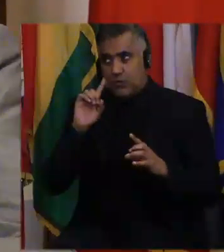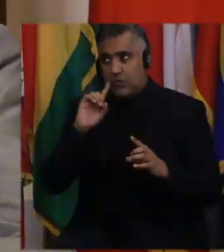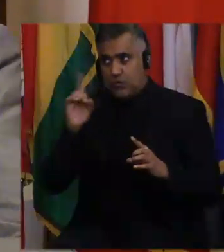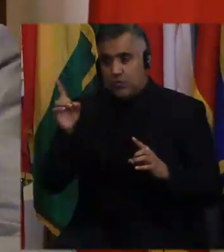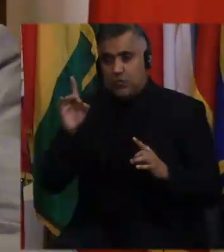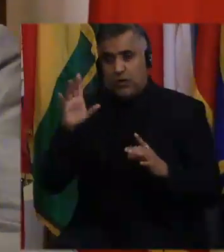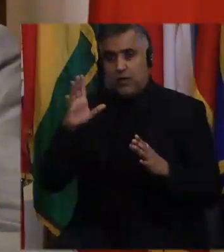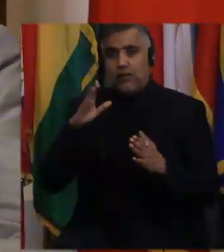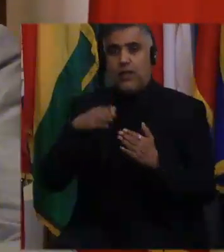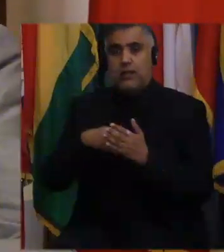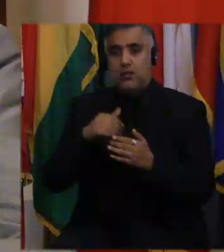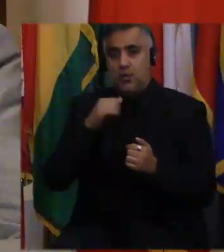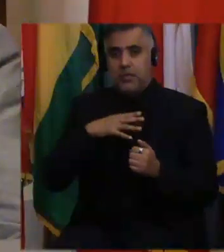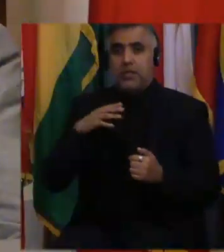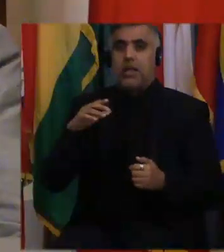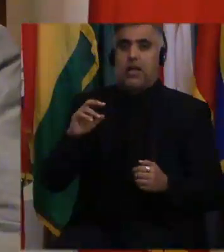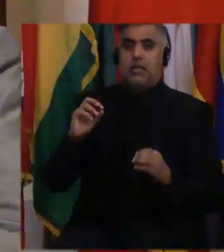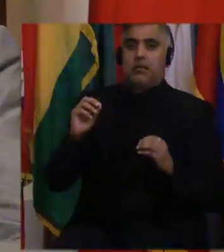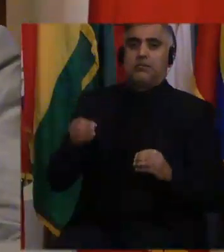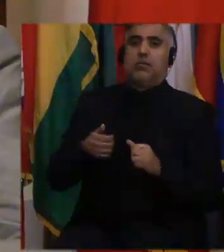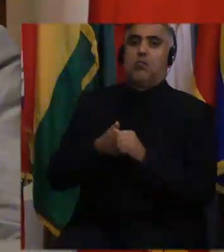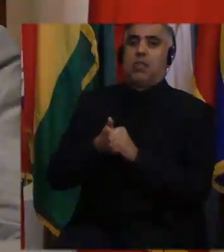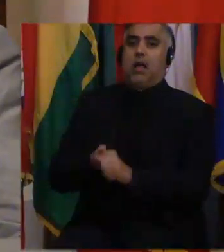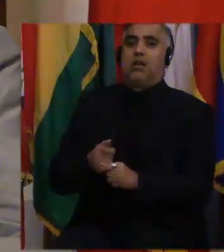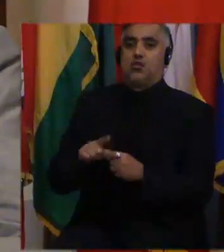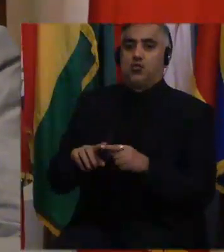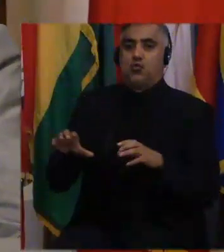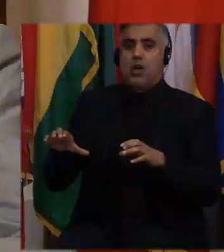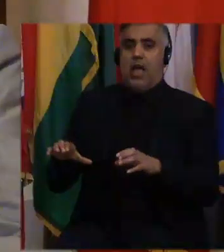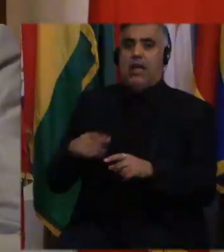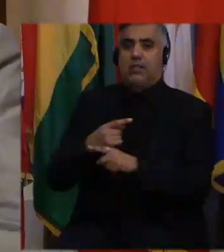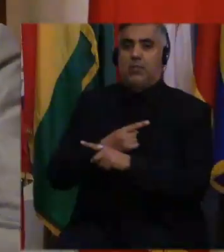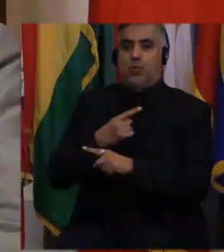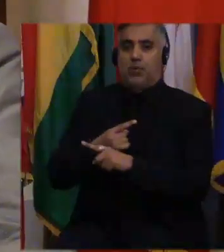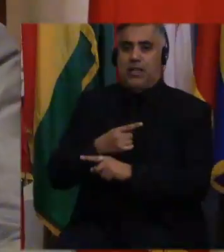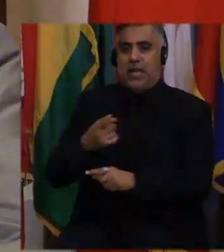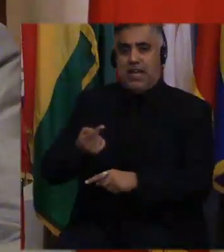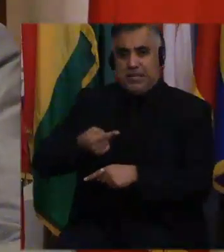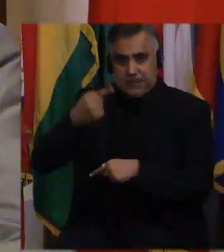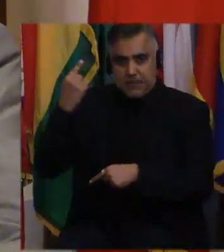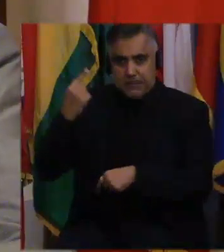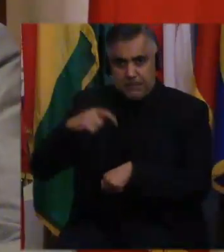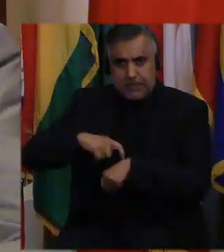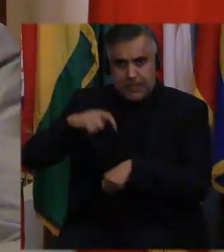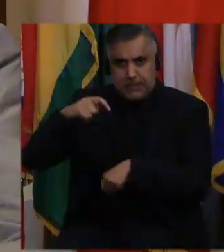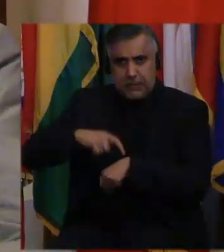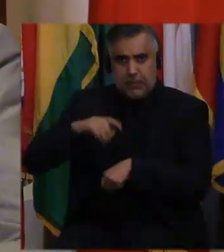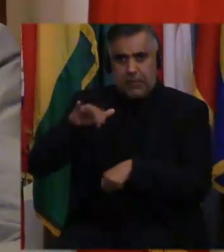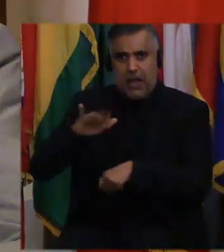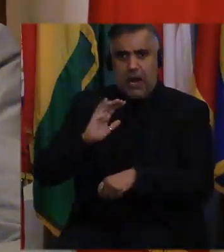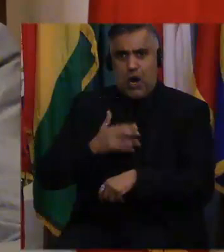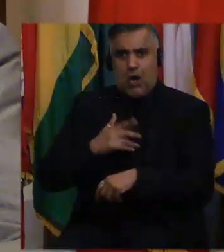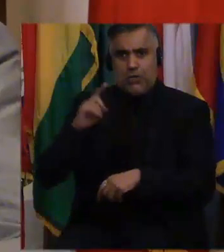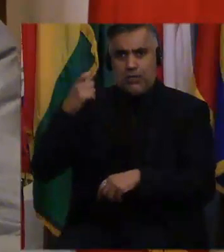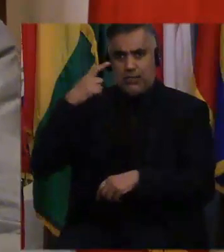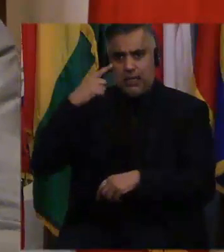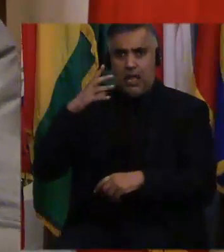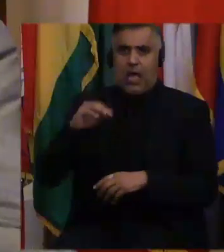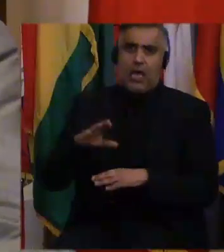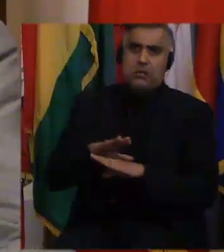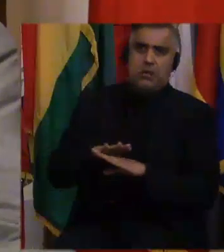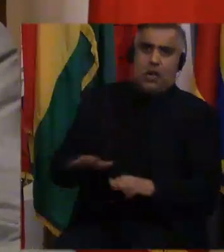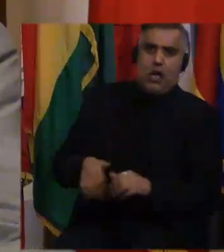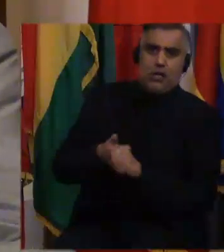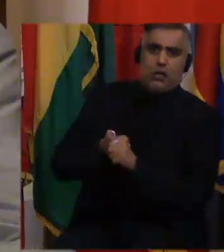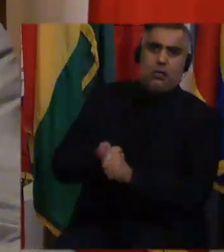de atuar com devida diligência por parte dos Estados, o tema do incumprimento da garantia no acesso à